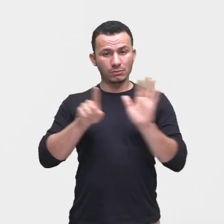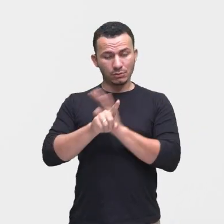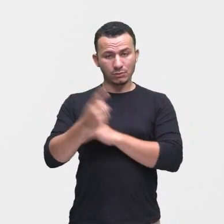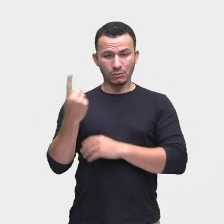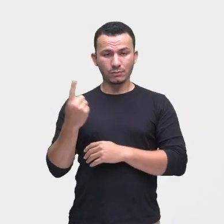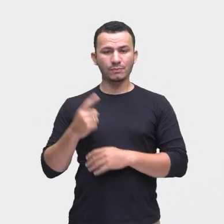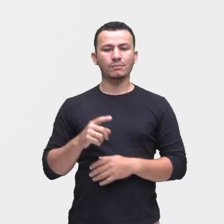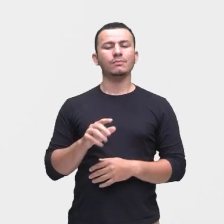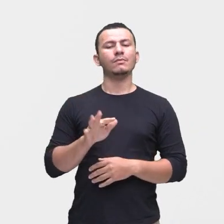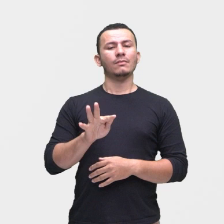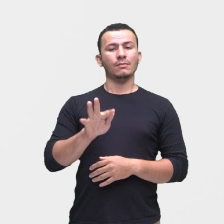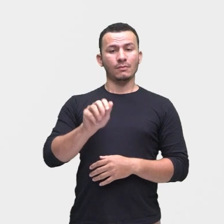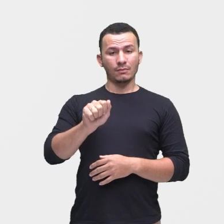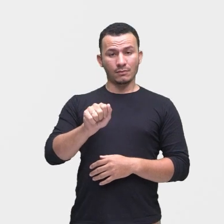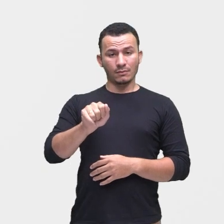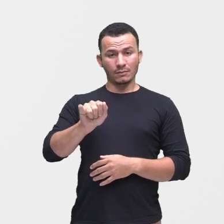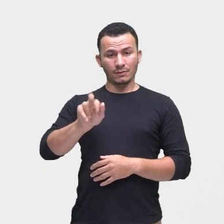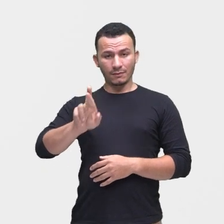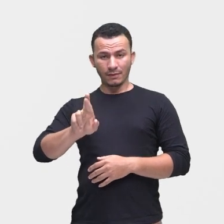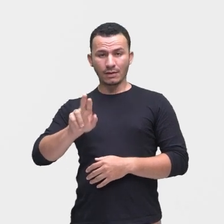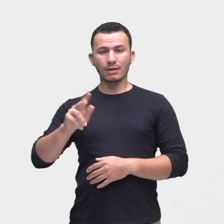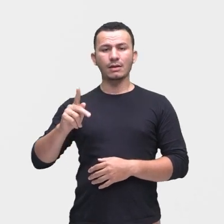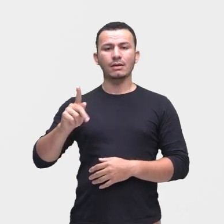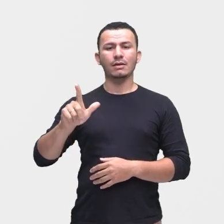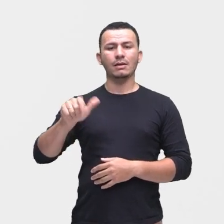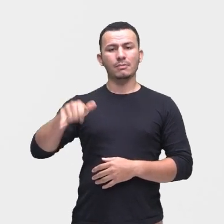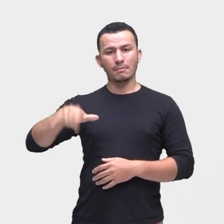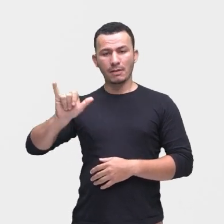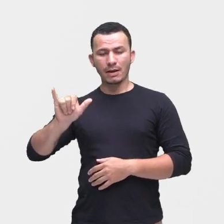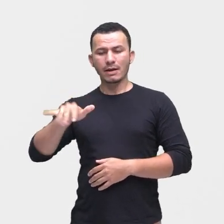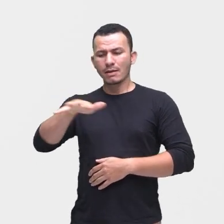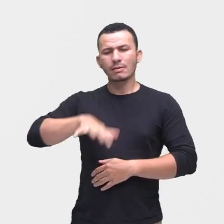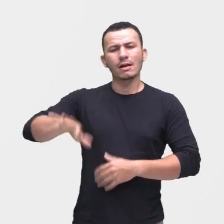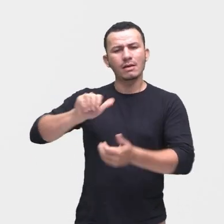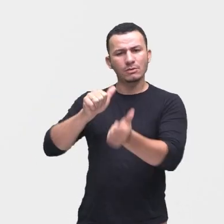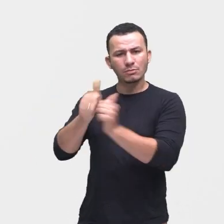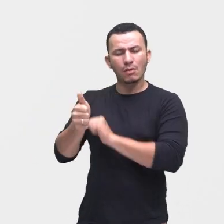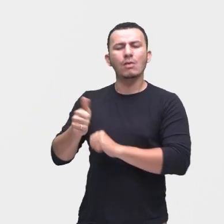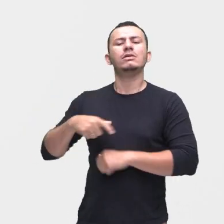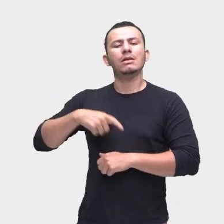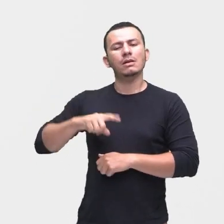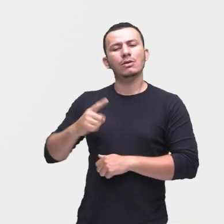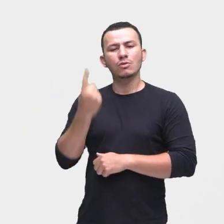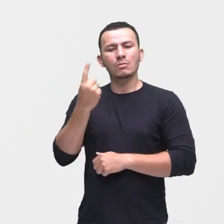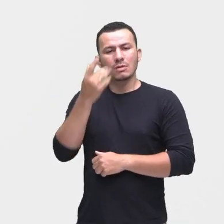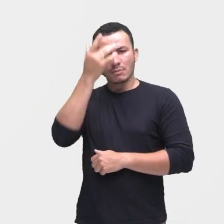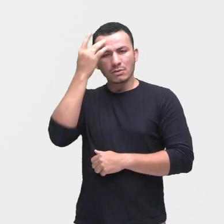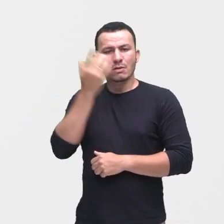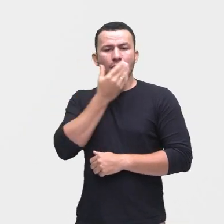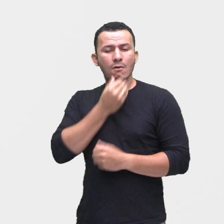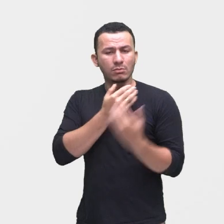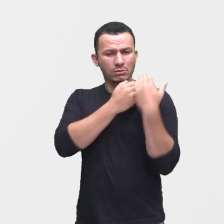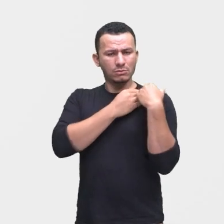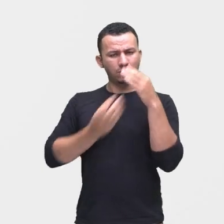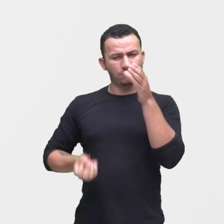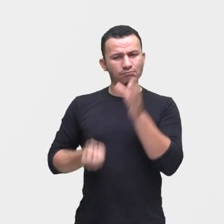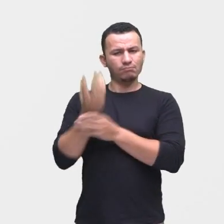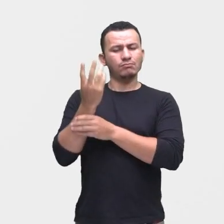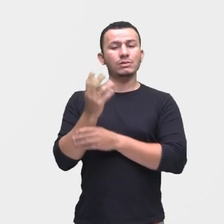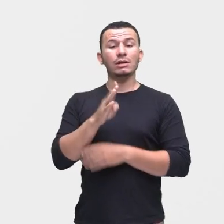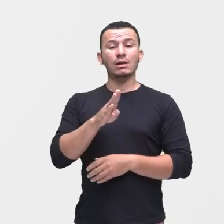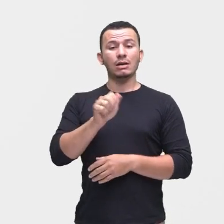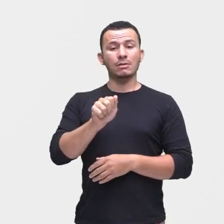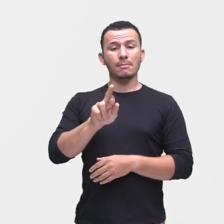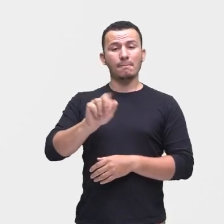fair play é um termo bastante conhecido no mundo esportivo. Foi fundado pelo Barão de Coubertin, idealizador dos Jogos